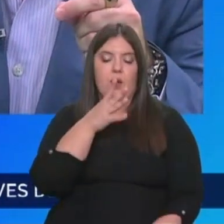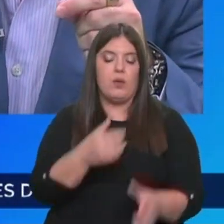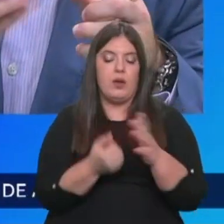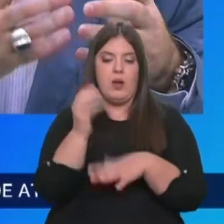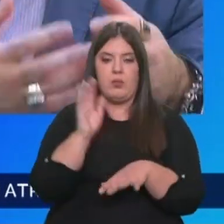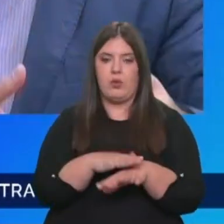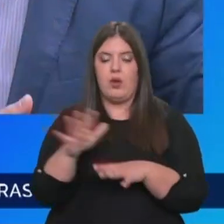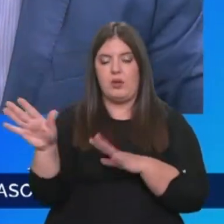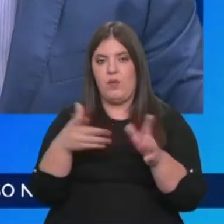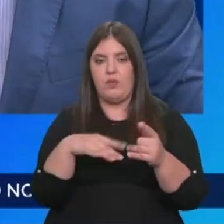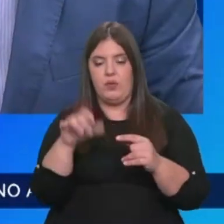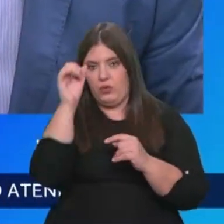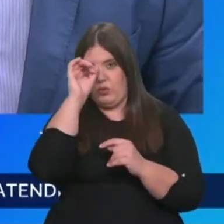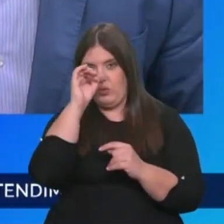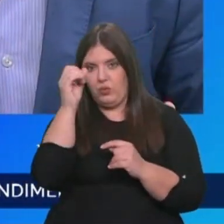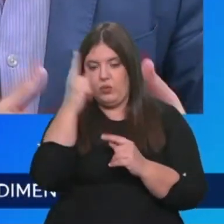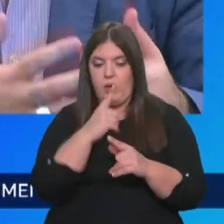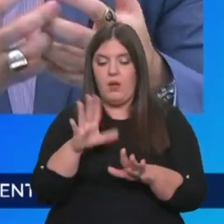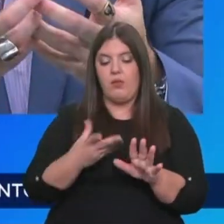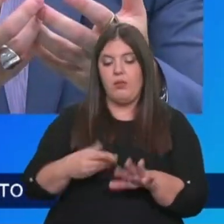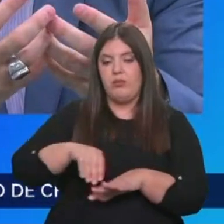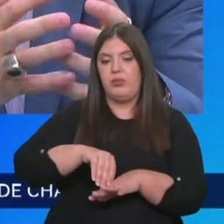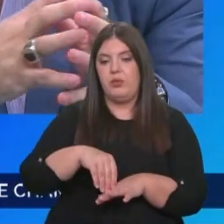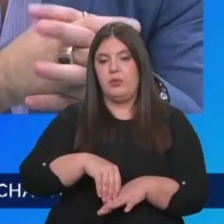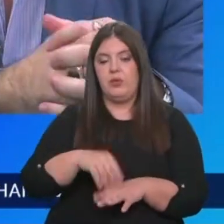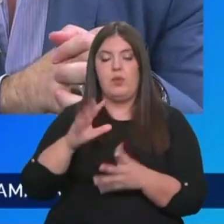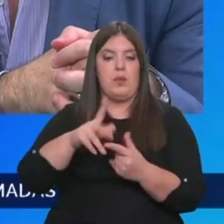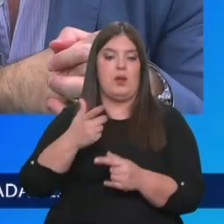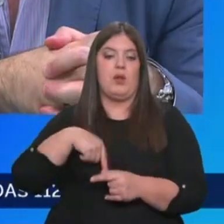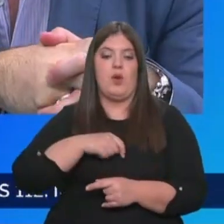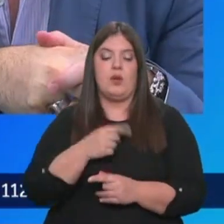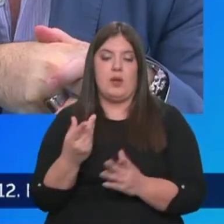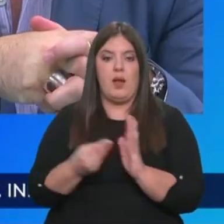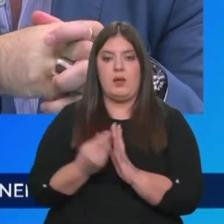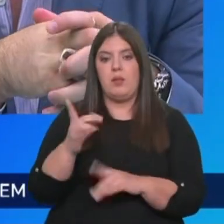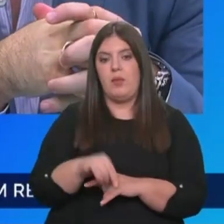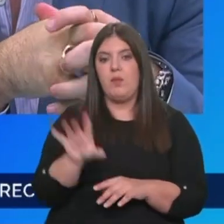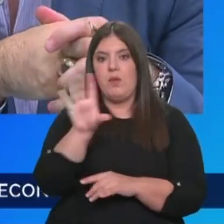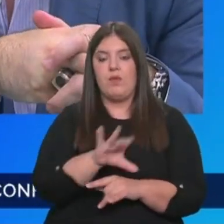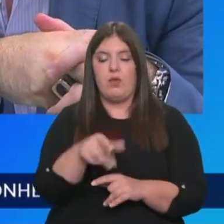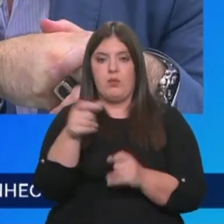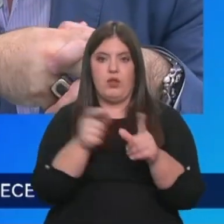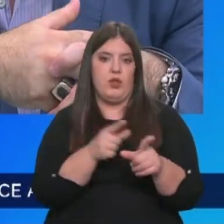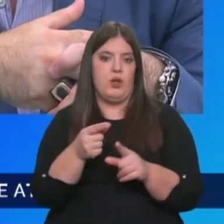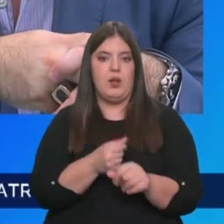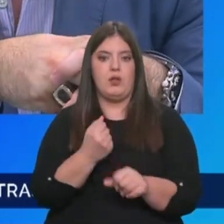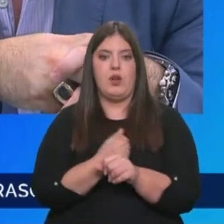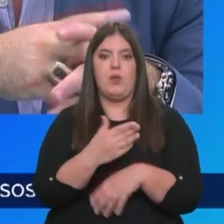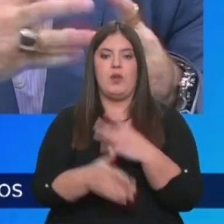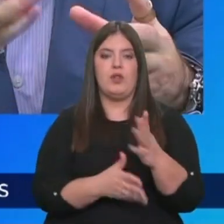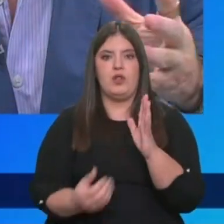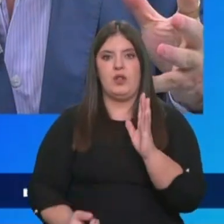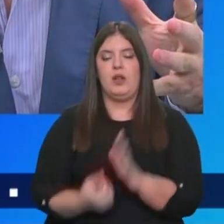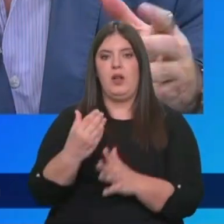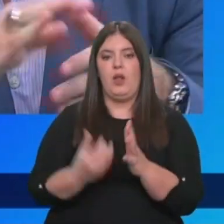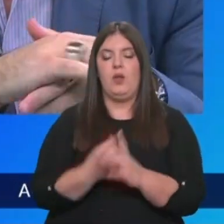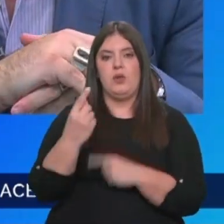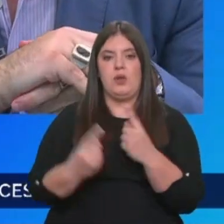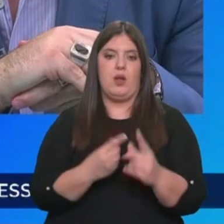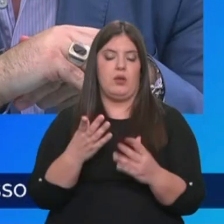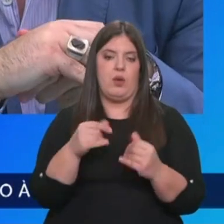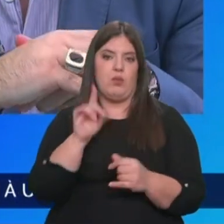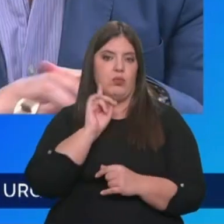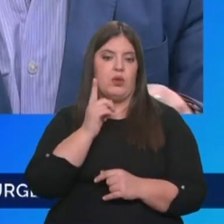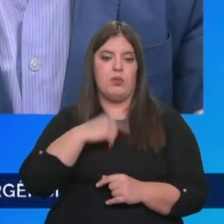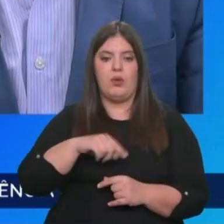pelo vento solar, foi depositada no nosso próprio planeta. Portanto, eis aqui também uma forma das estrelas serem agentes criadores de algo tão importante